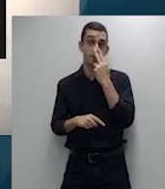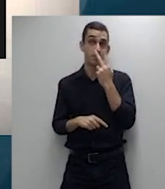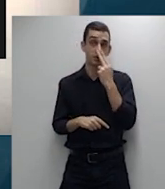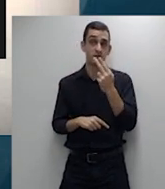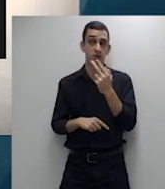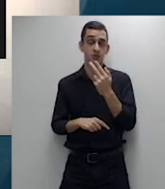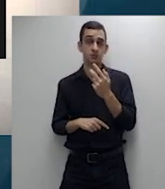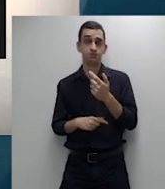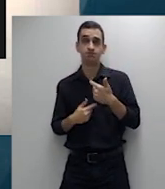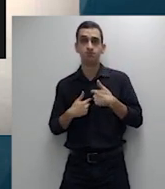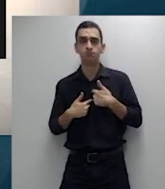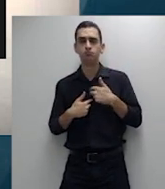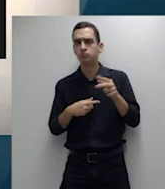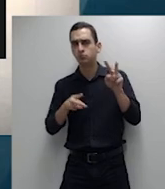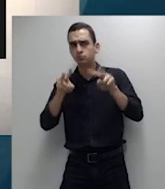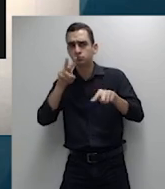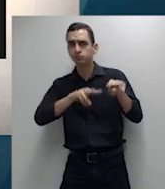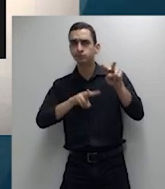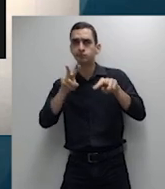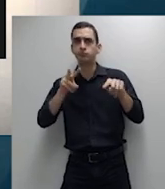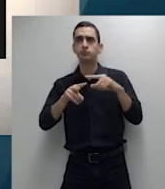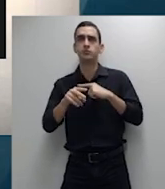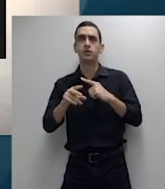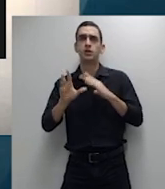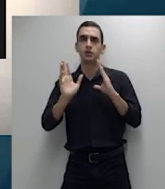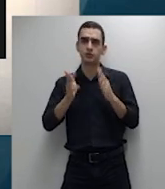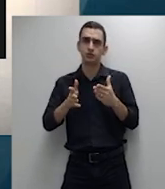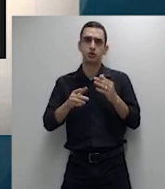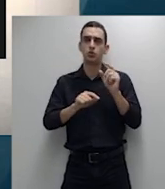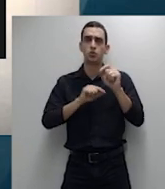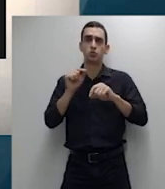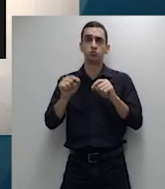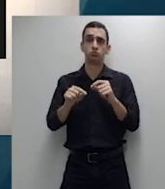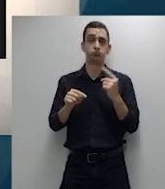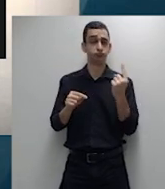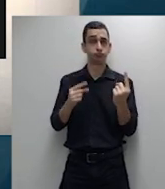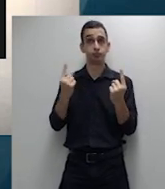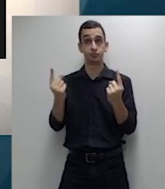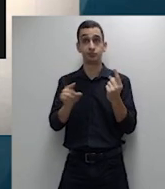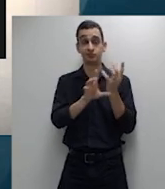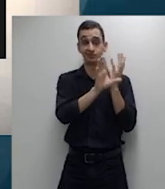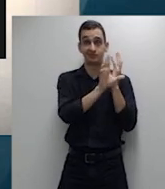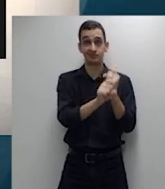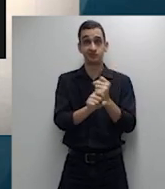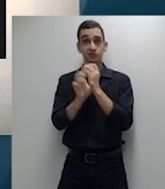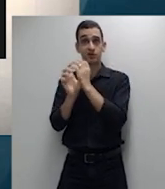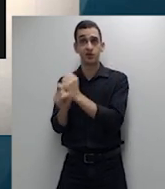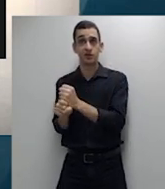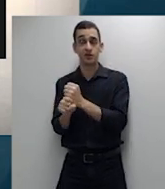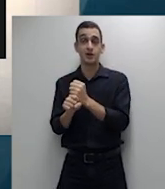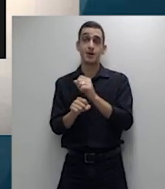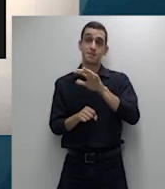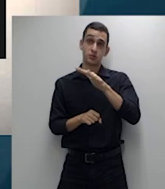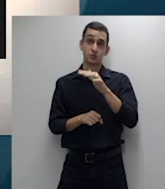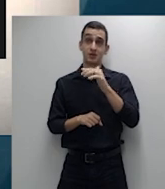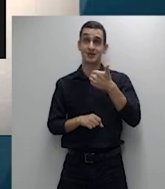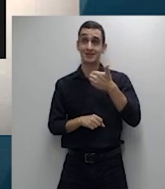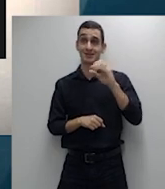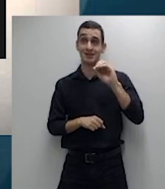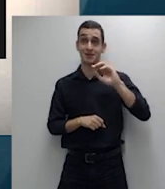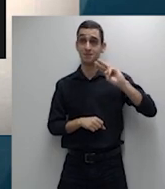como eu falei partindo dessa premissa de que nós duas demandas zona horária esperaram 10 milhões de reais